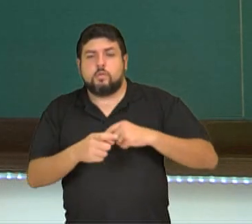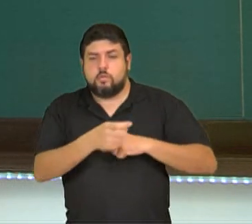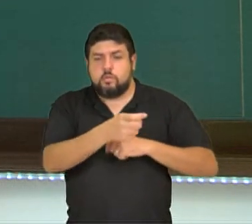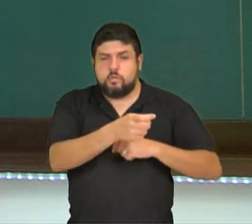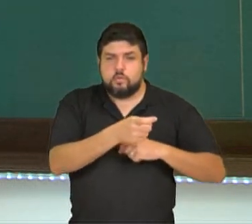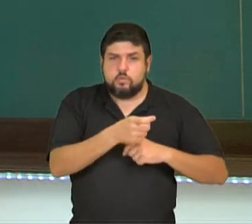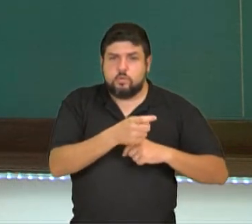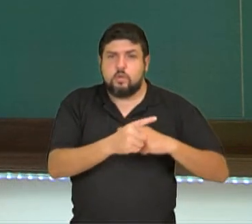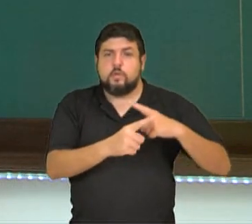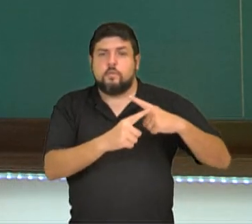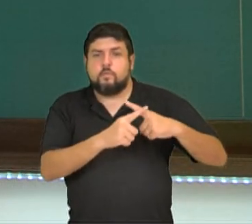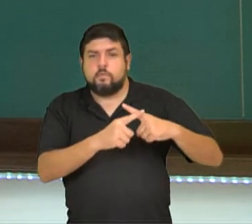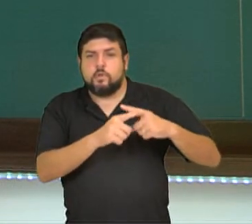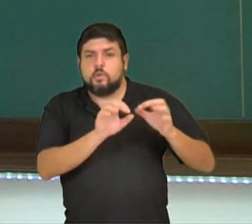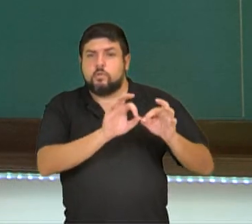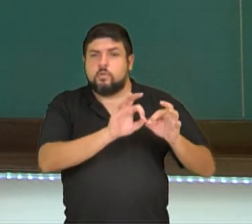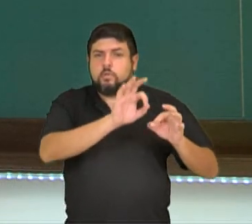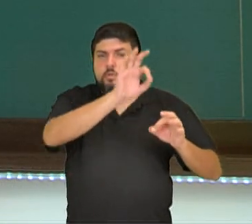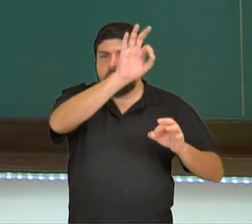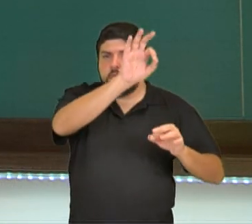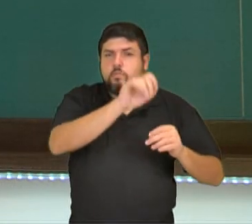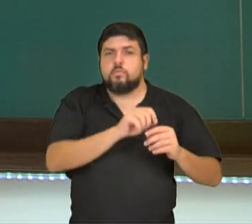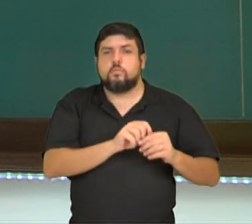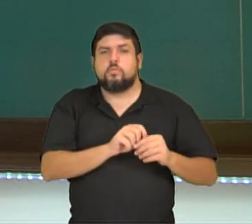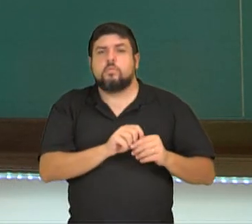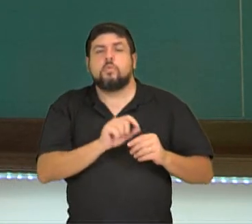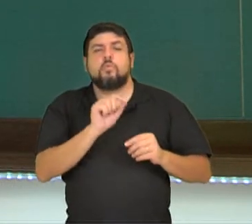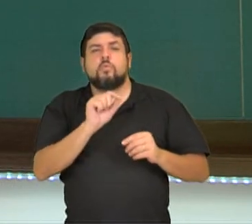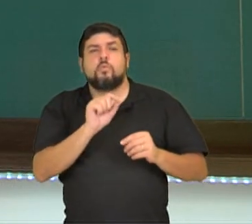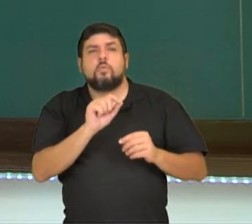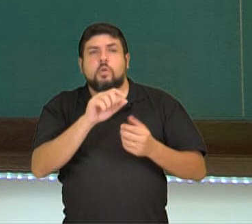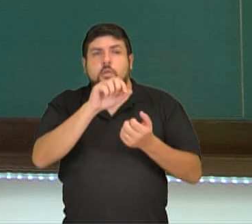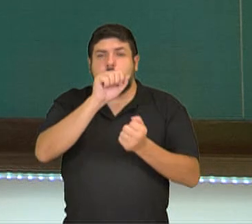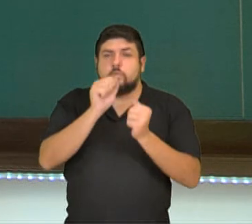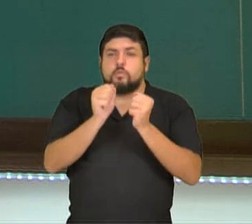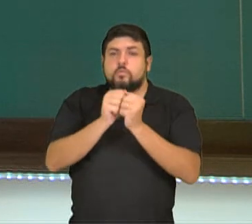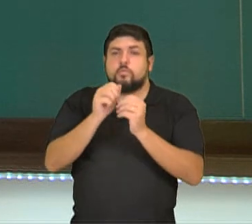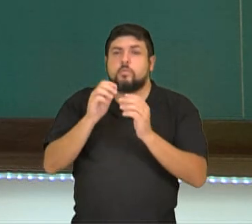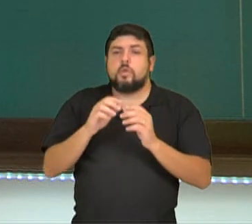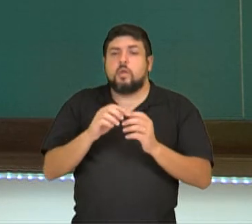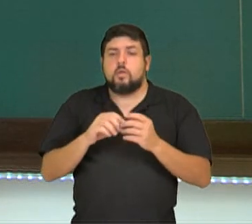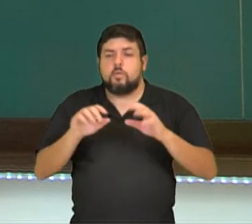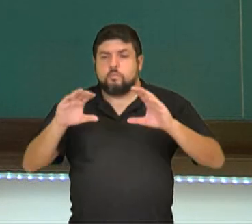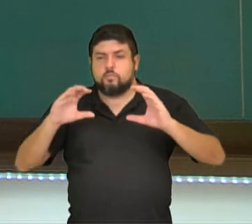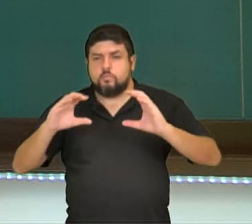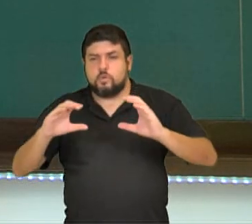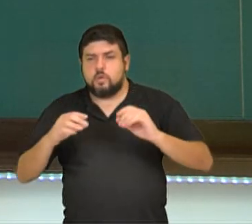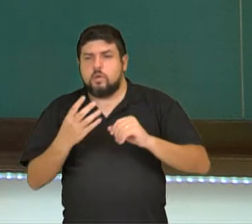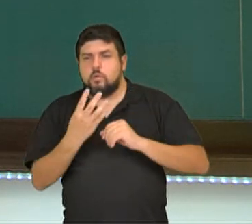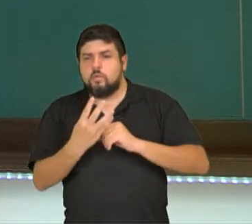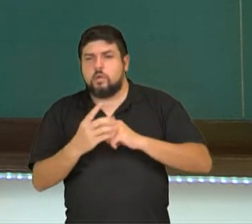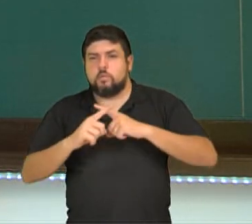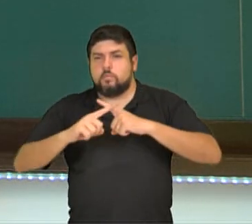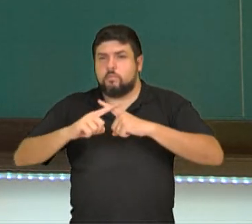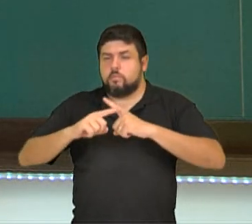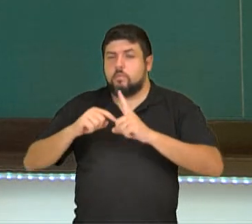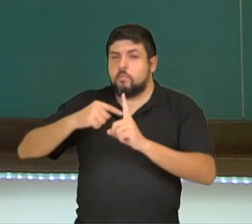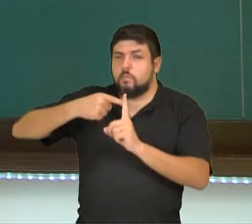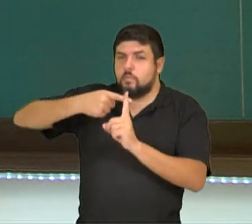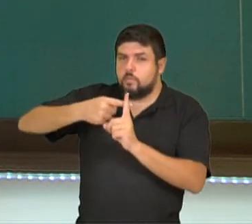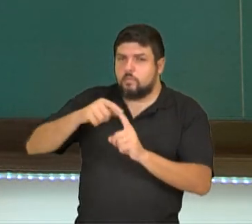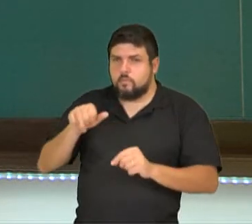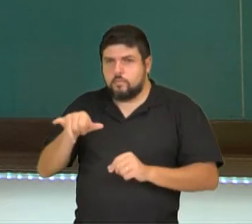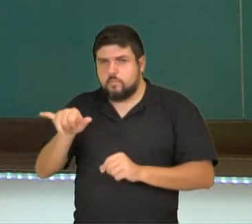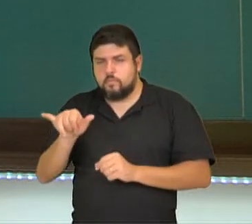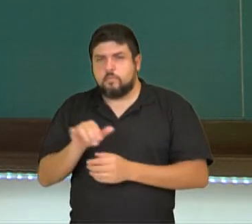dois pedaços juntos. Juntos é a conta de mais. Então, é 4 mais y. Então, esta expressão